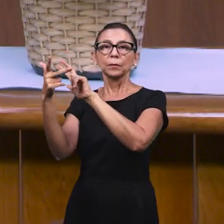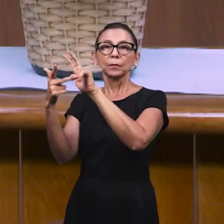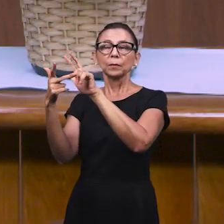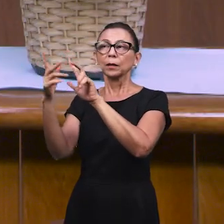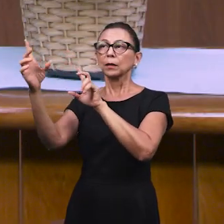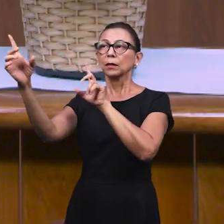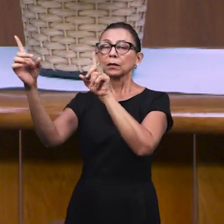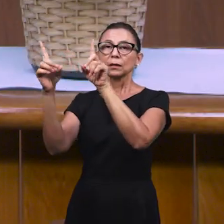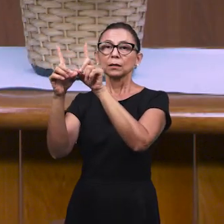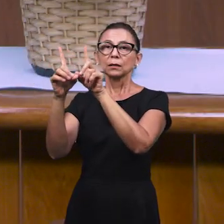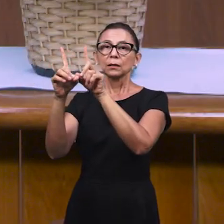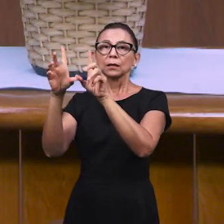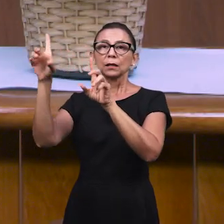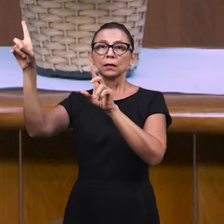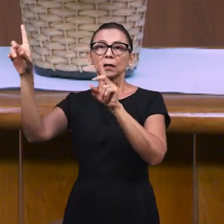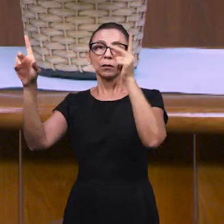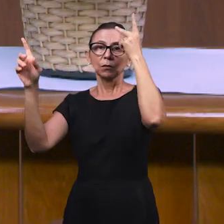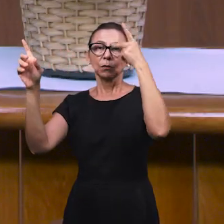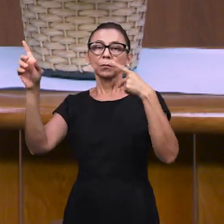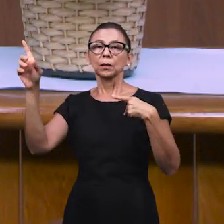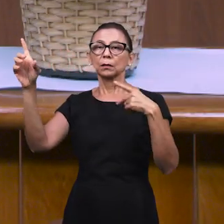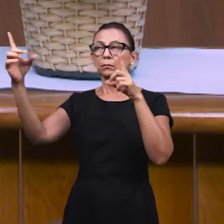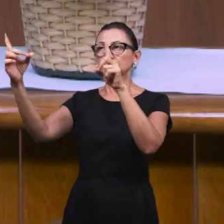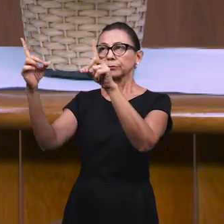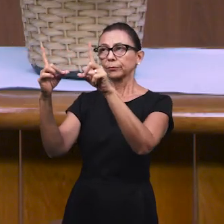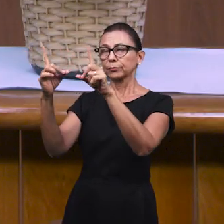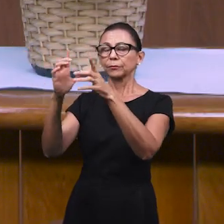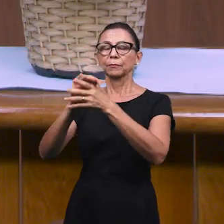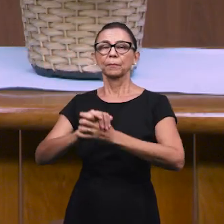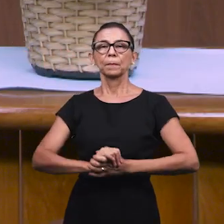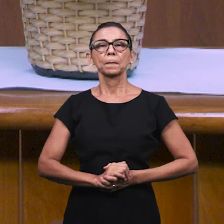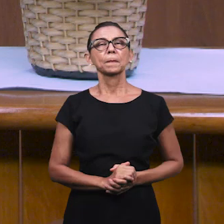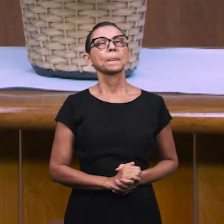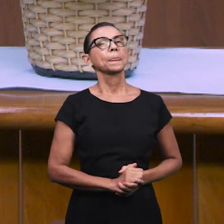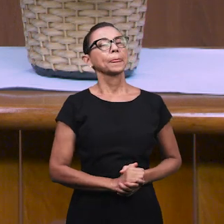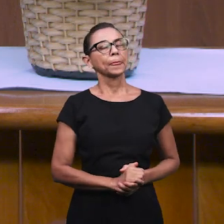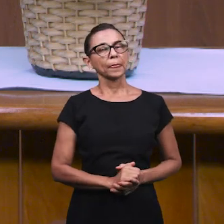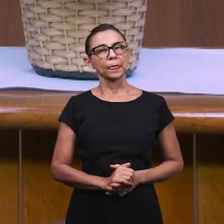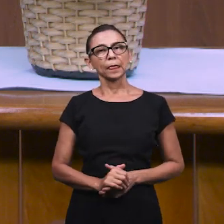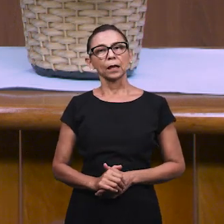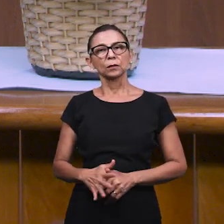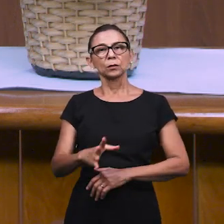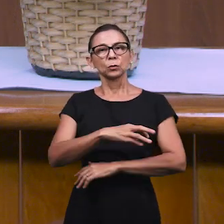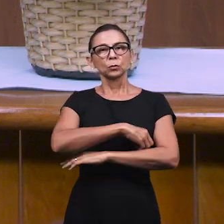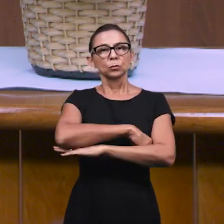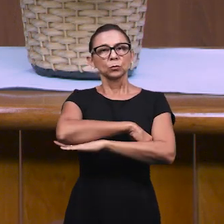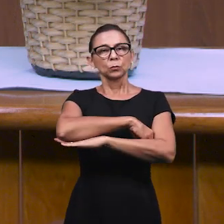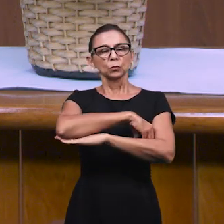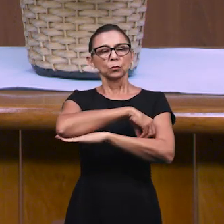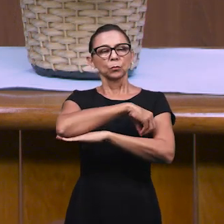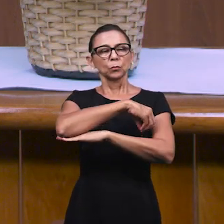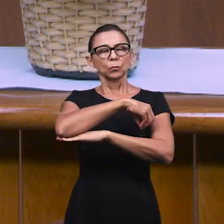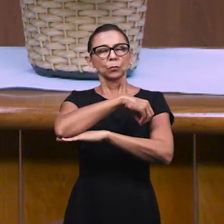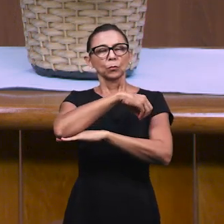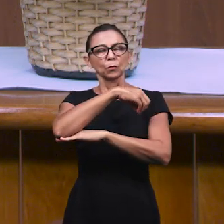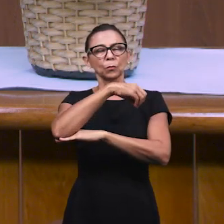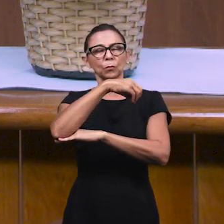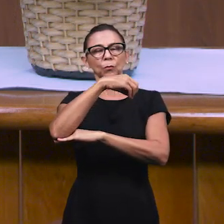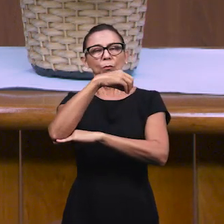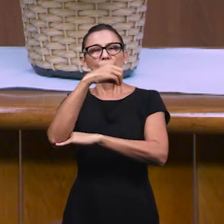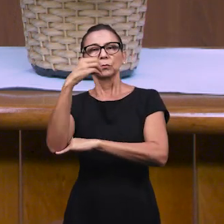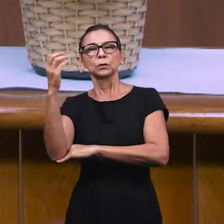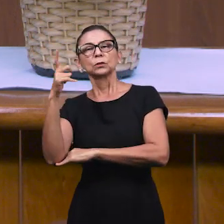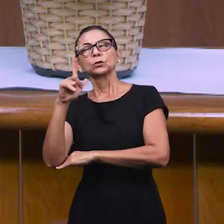vemos que no texto bíblico, Deus sempre falava com o homem. Na virada do dia, estava ali o Senhor para manifestar ao homem a sua